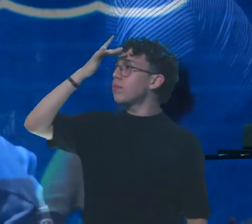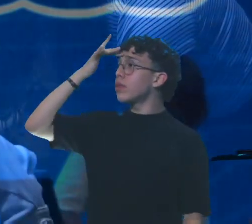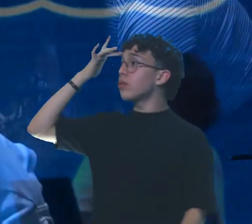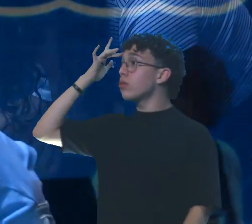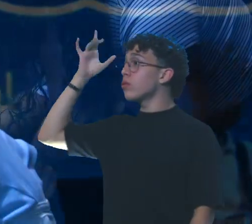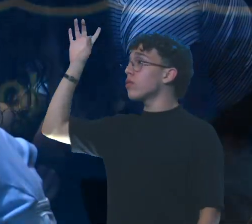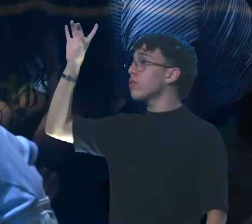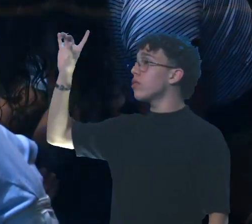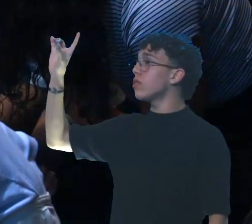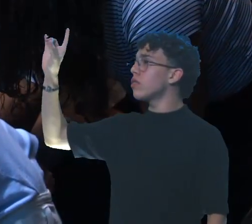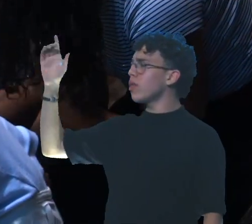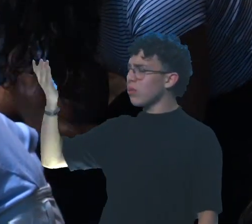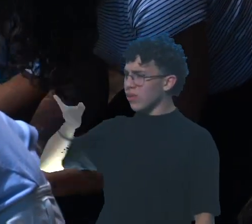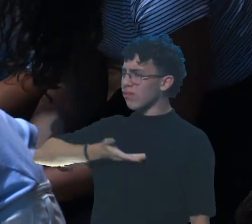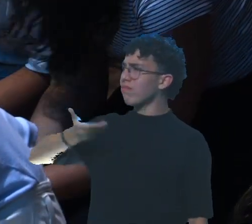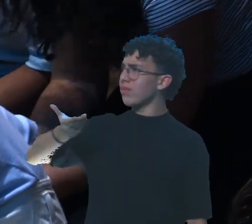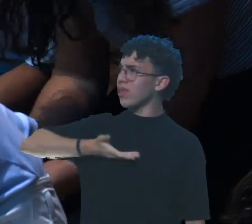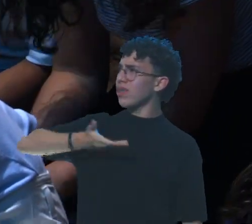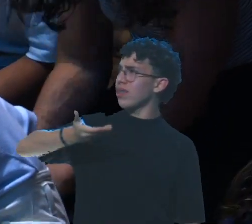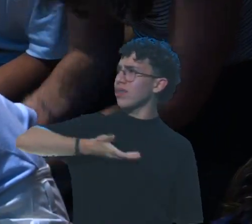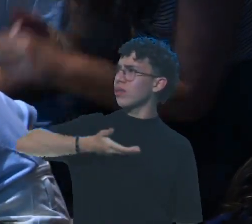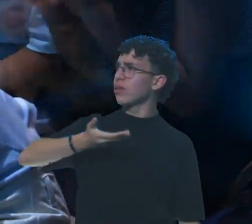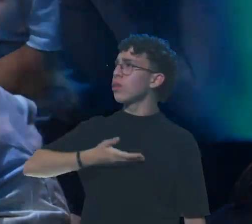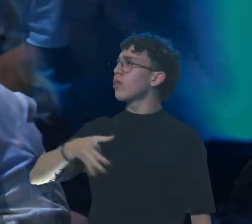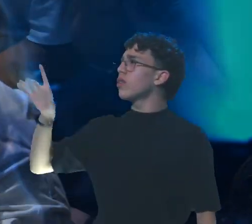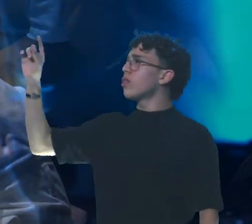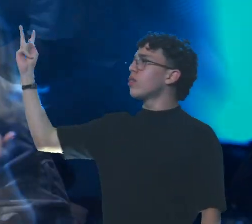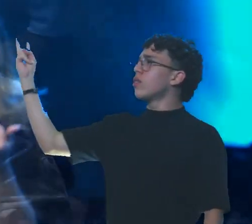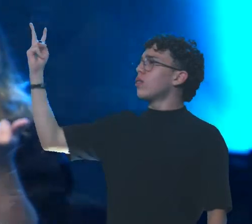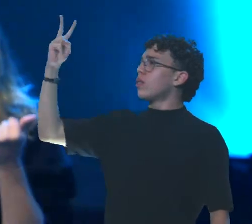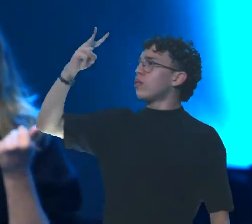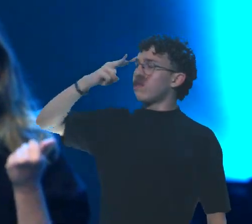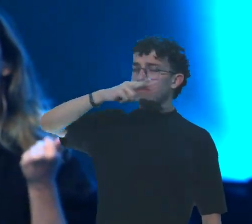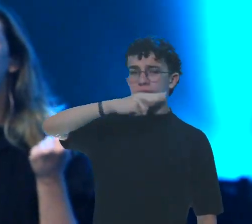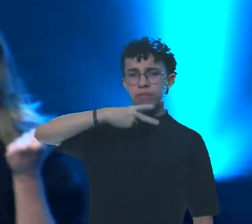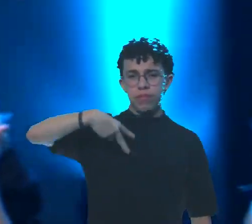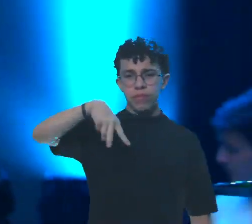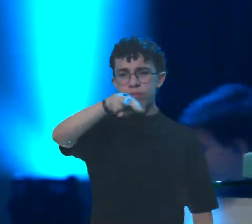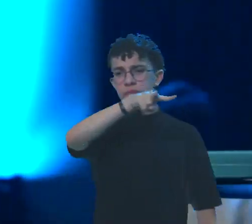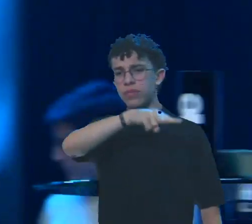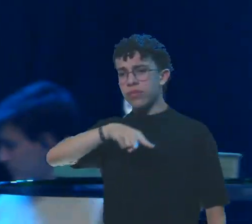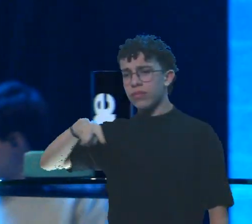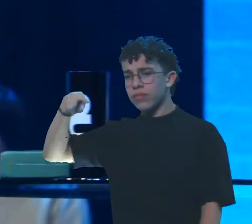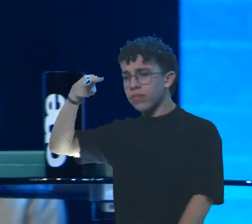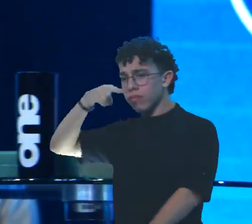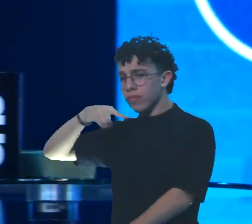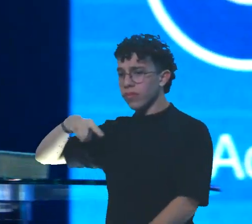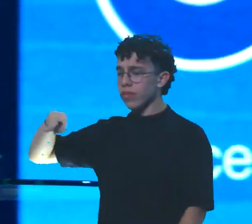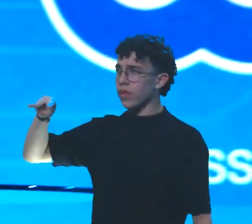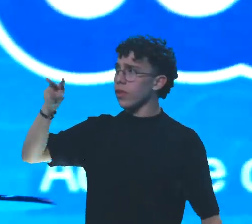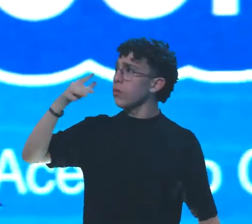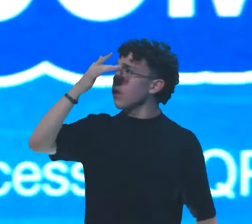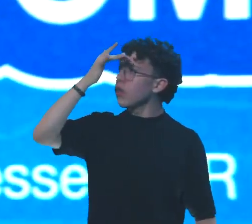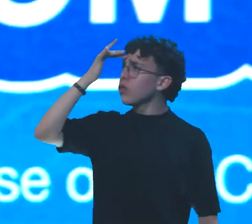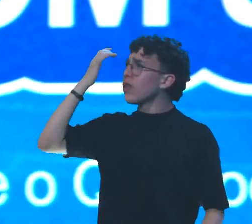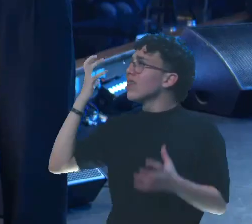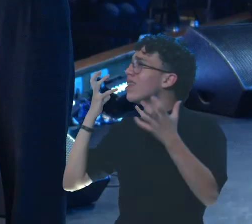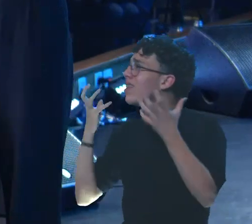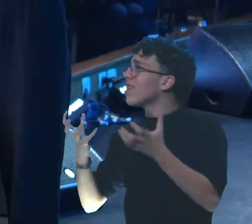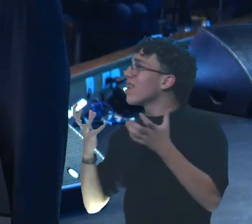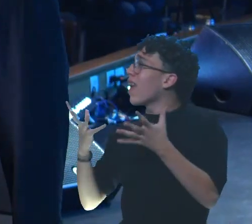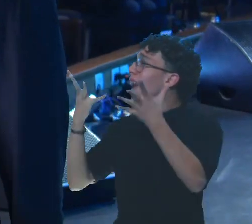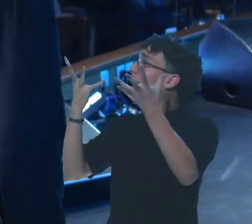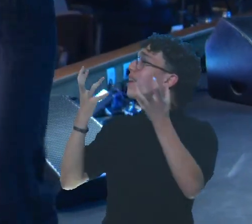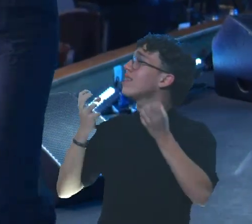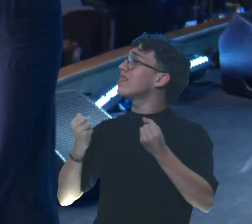pode contar, Deus. Olha para nós nessa noite, Deus. Olha para esses aqui que querem tanto ser